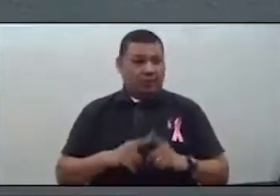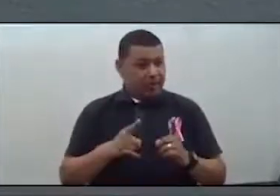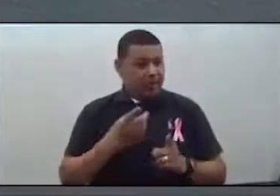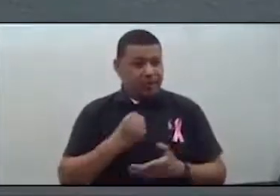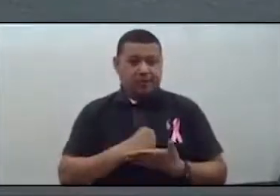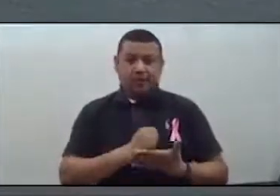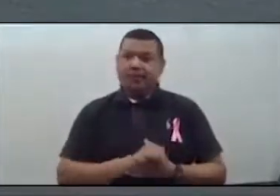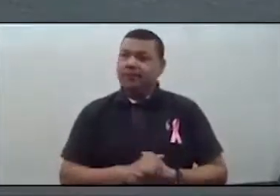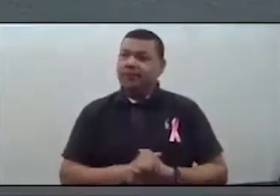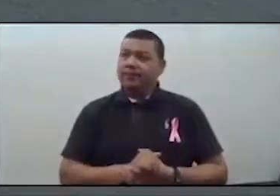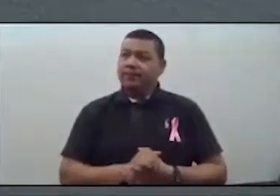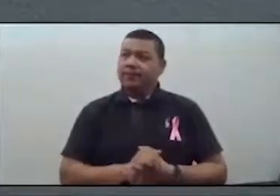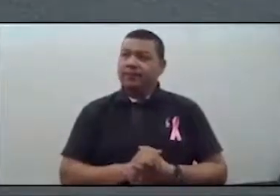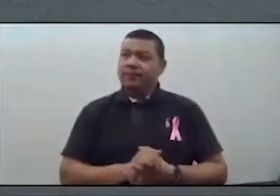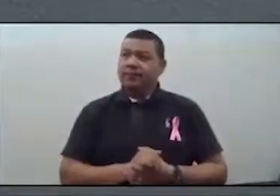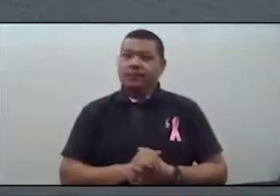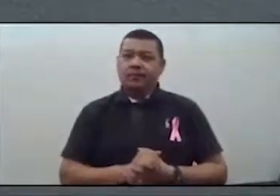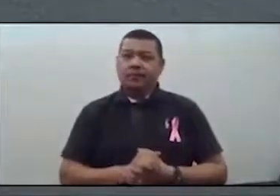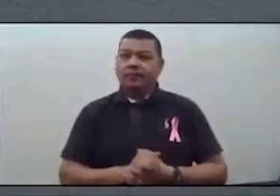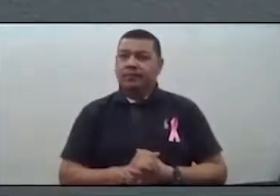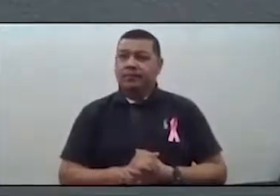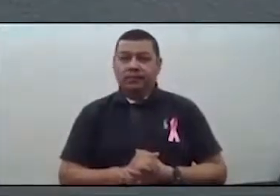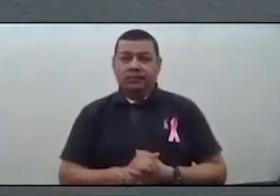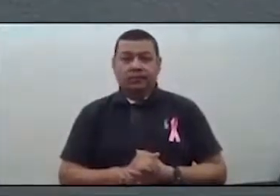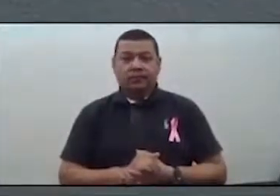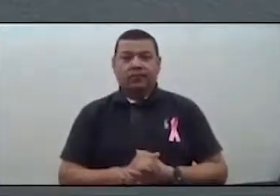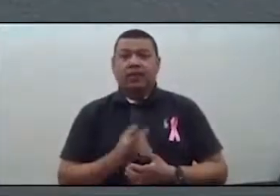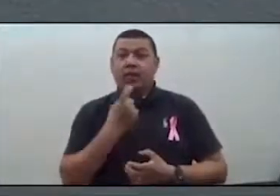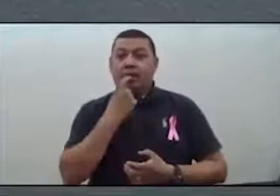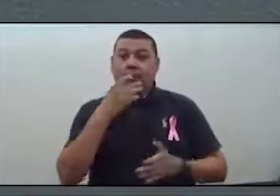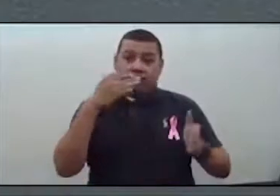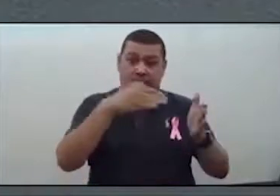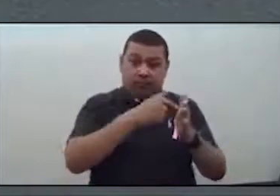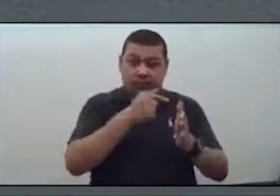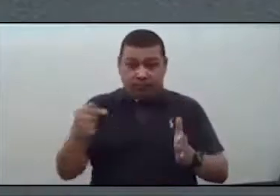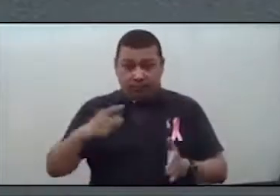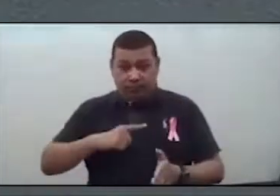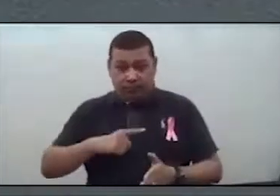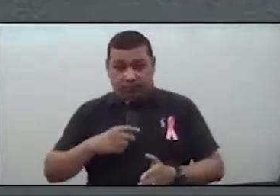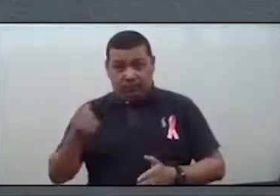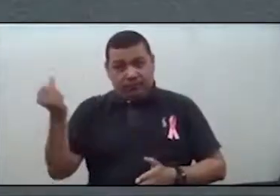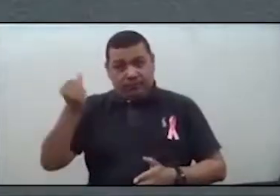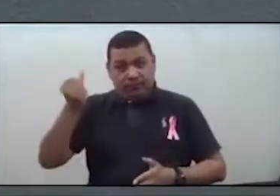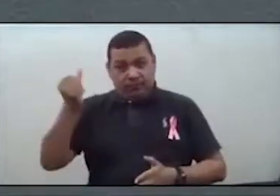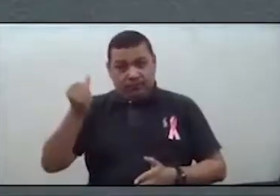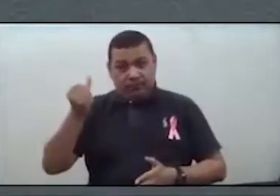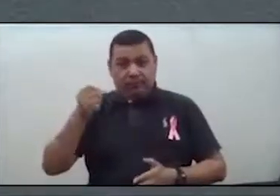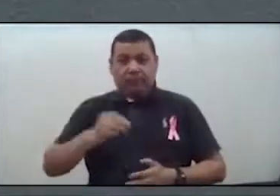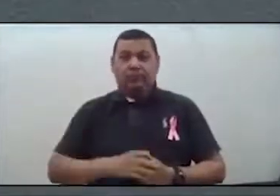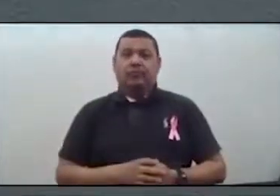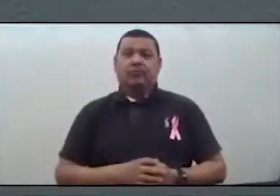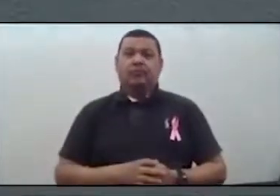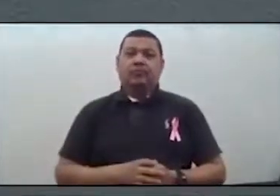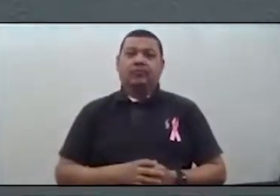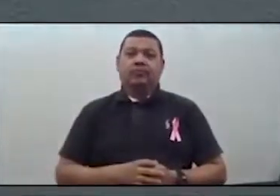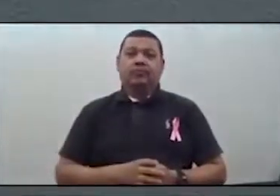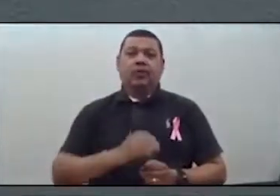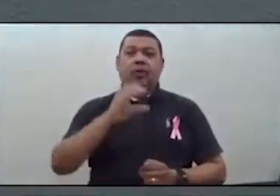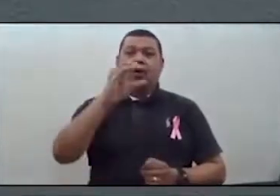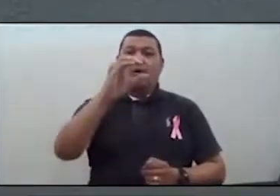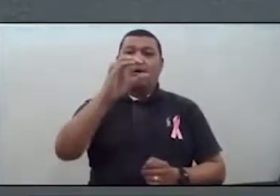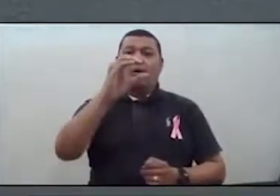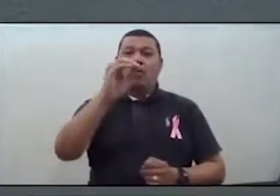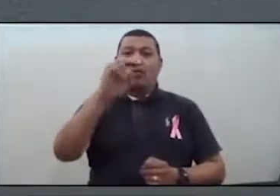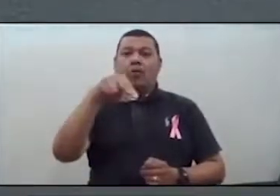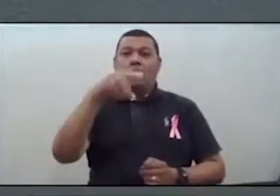reforçar que esse final de semana estará acontecendo o sexto com café, ali na Praça Beira Rio.